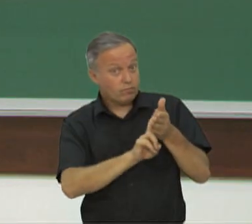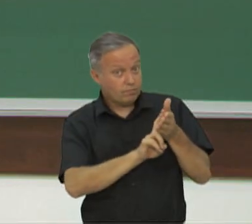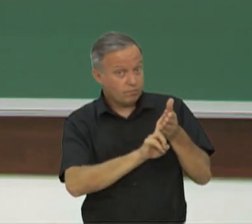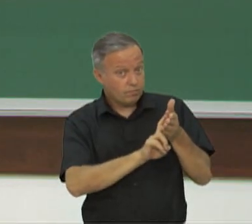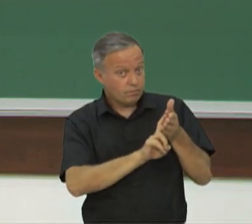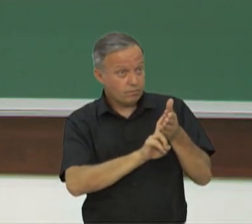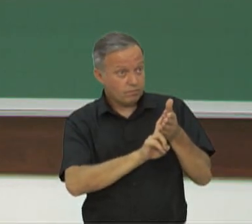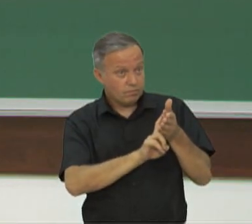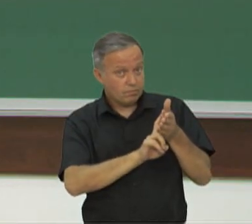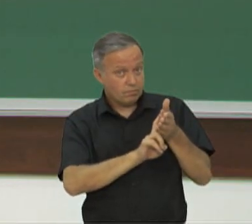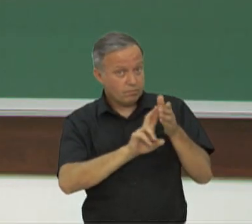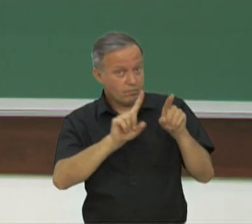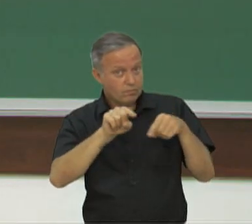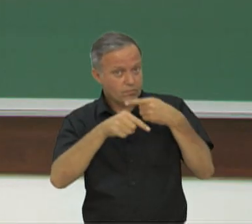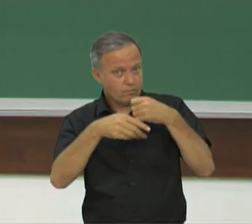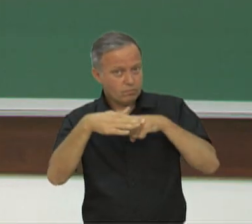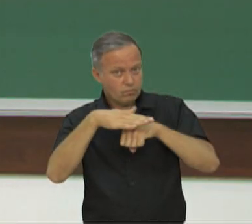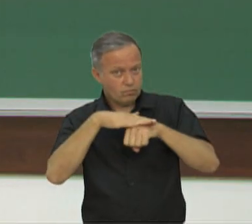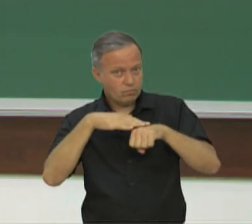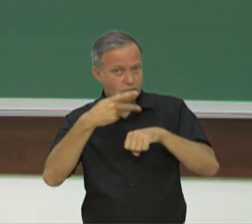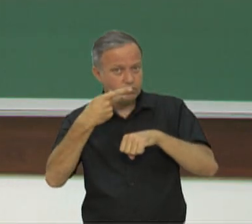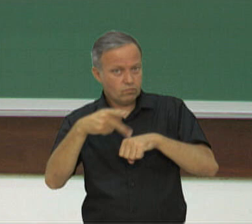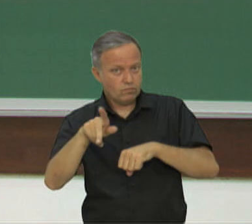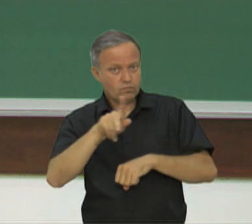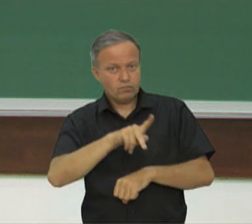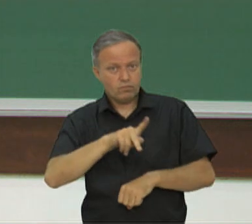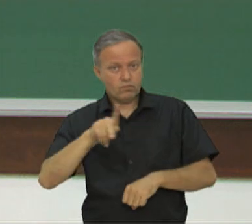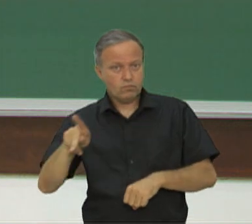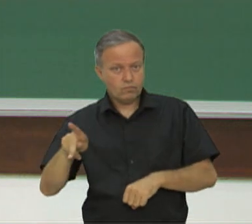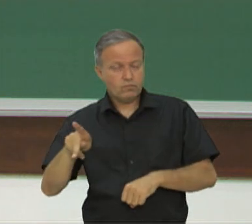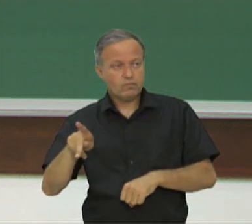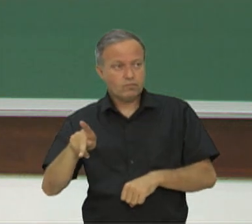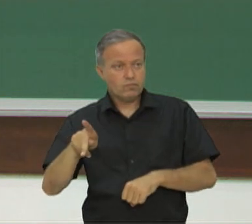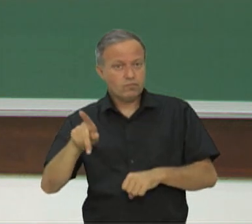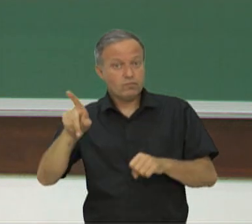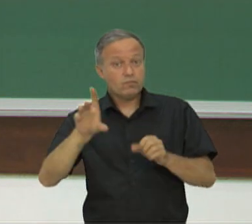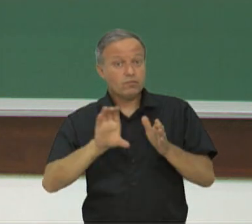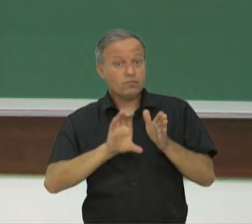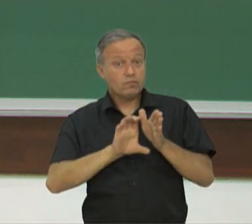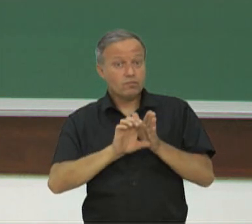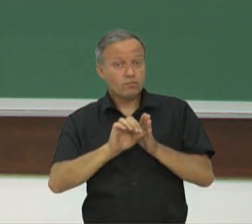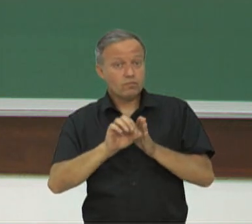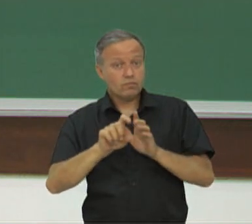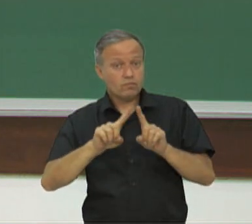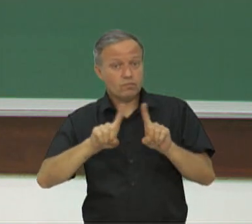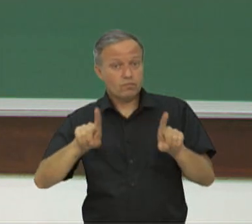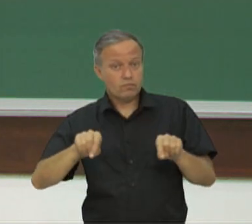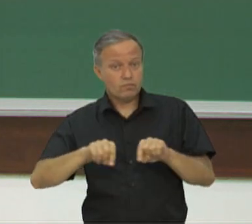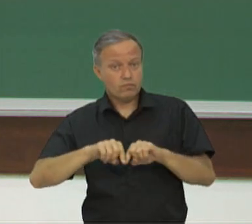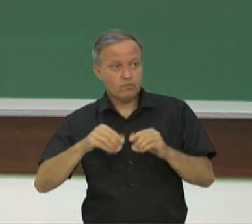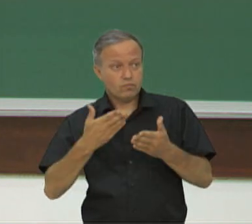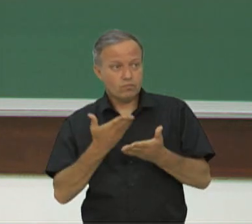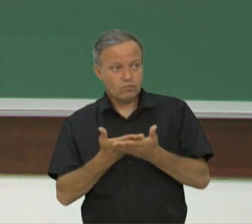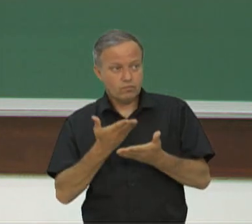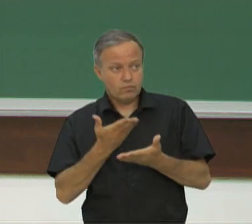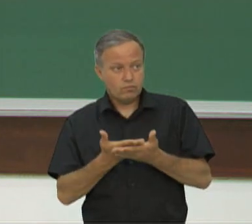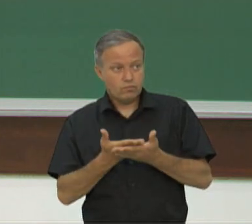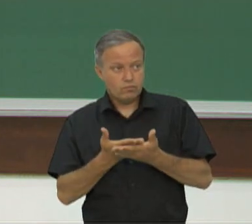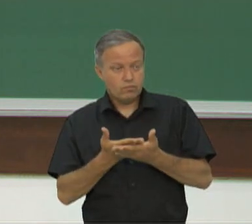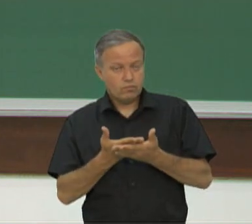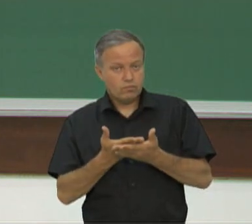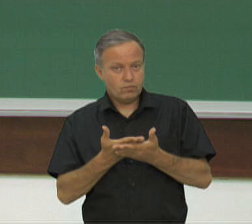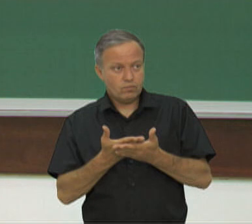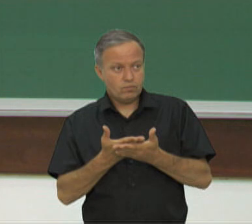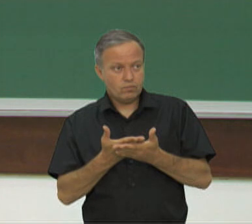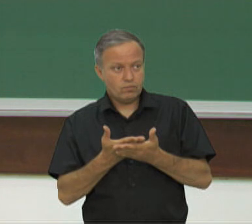e depois você conversa com o seu professor de sala de aula, lá no ambiente do Classroom, sobre essas perguntinhas